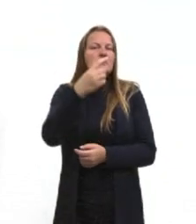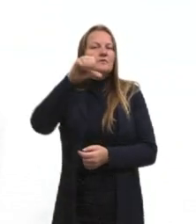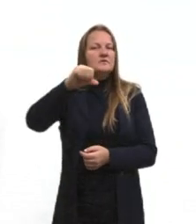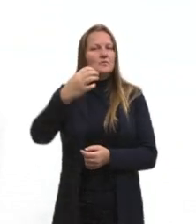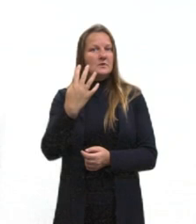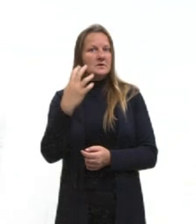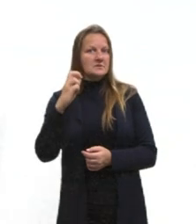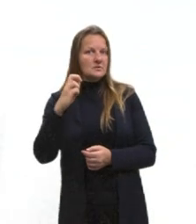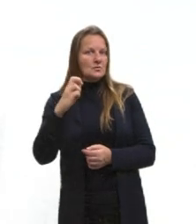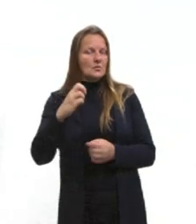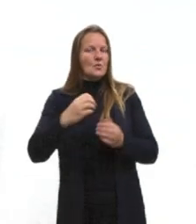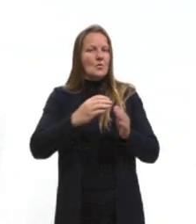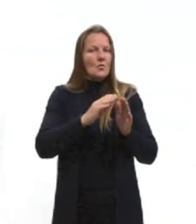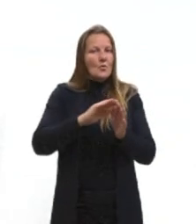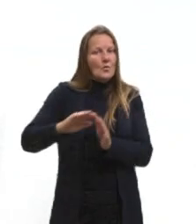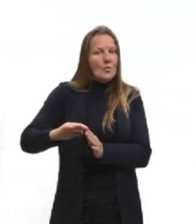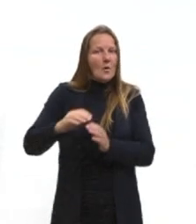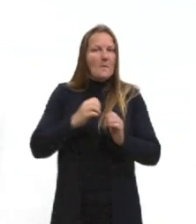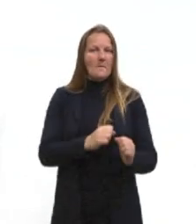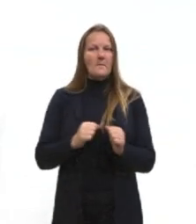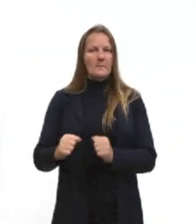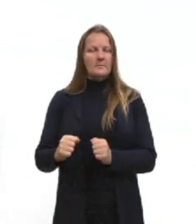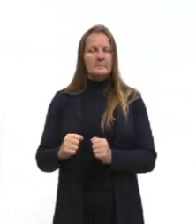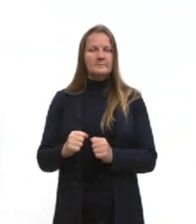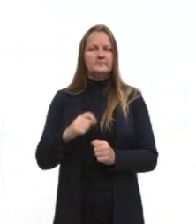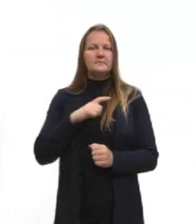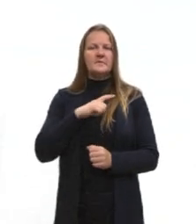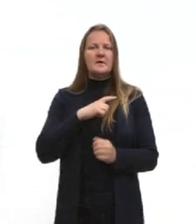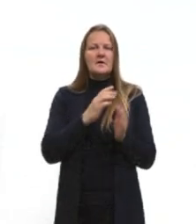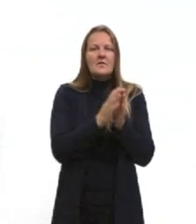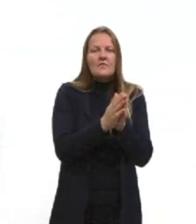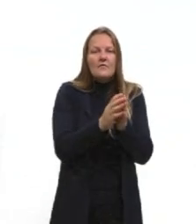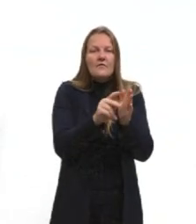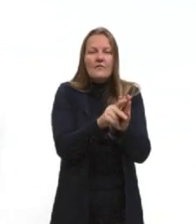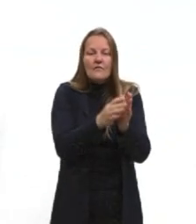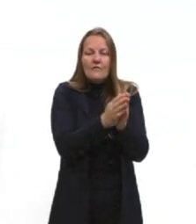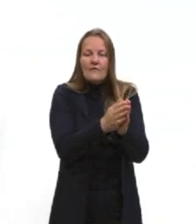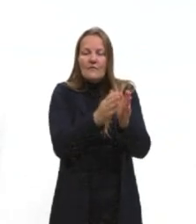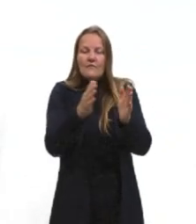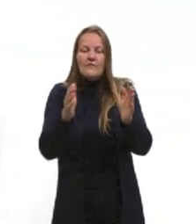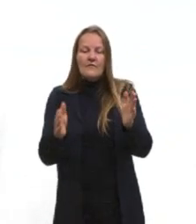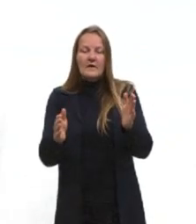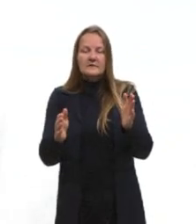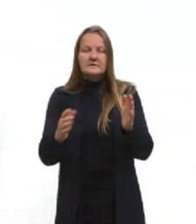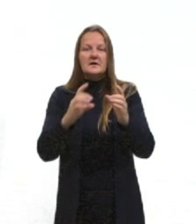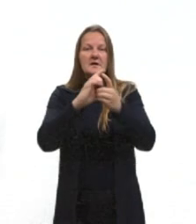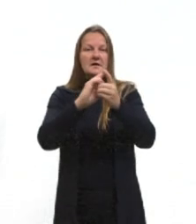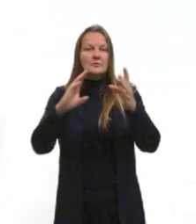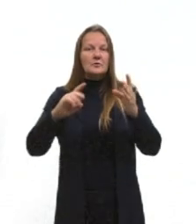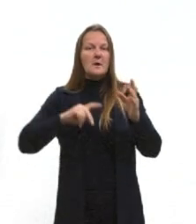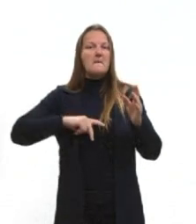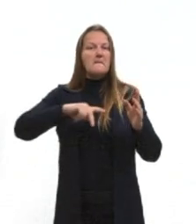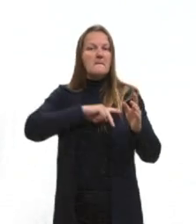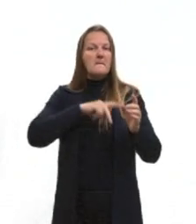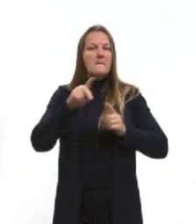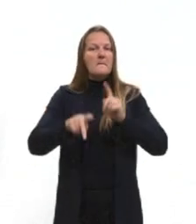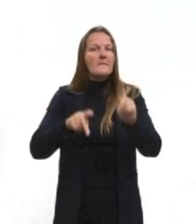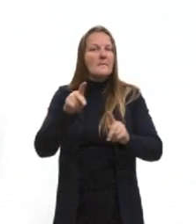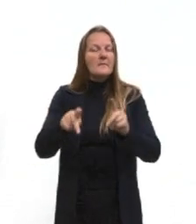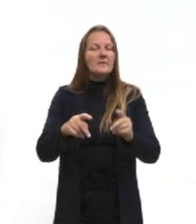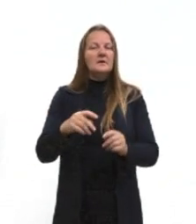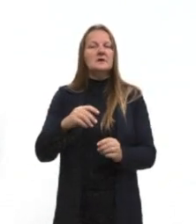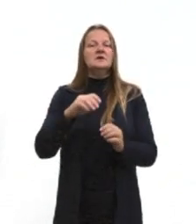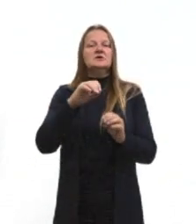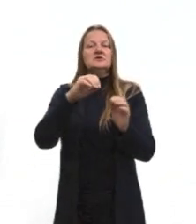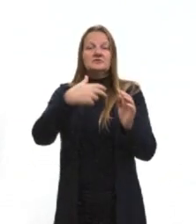se inicia uma fase que a gente vai chamar né da Democracia populista no Brasil Getúlio Vargas vai